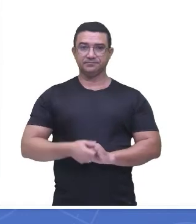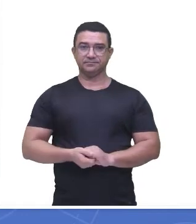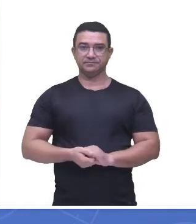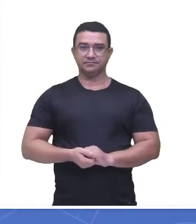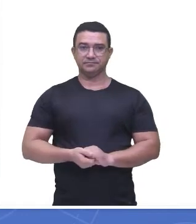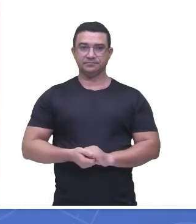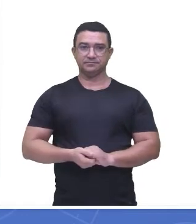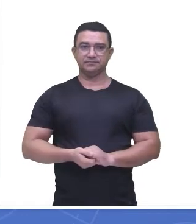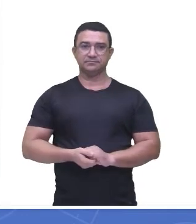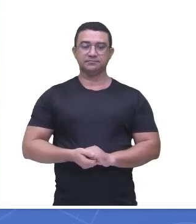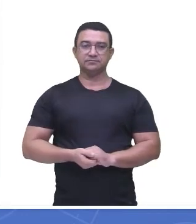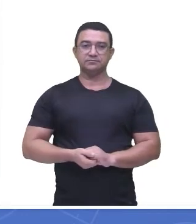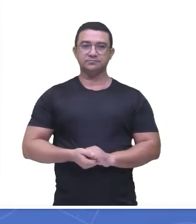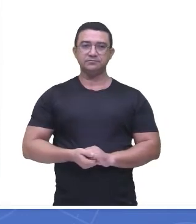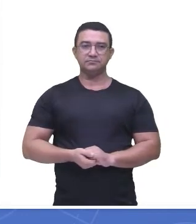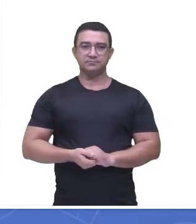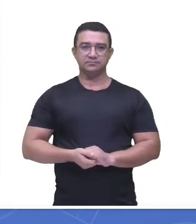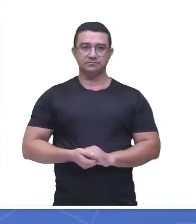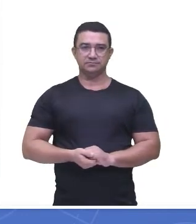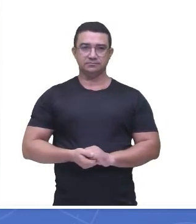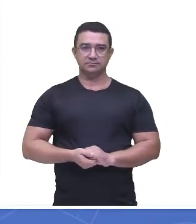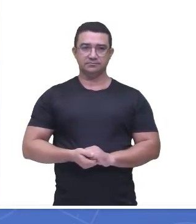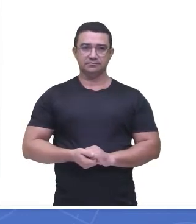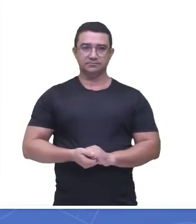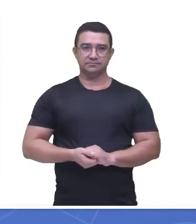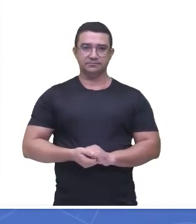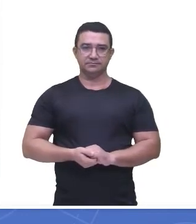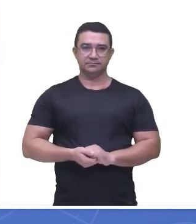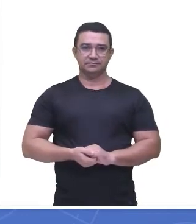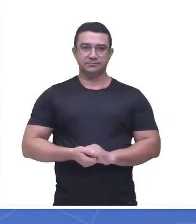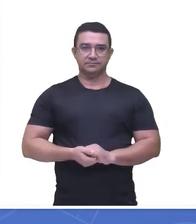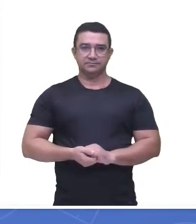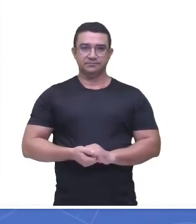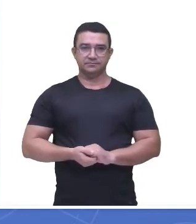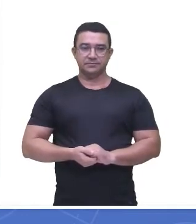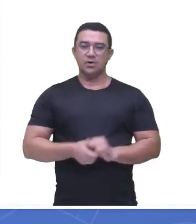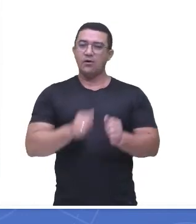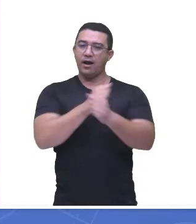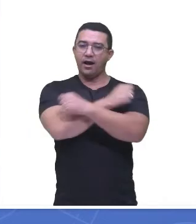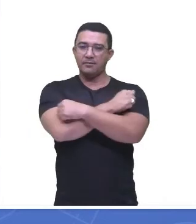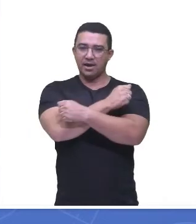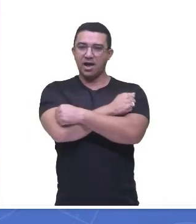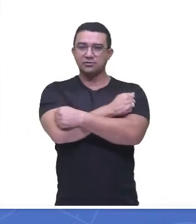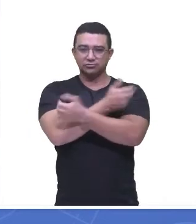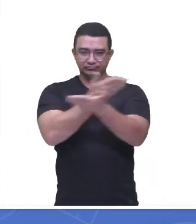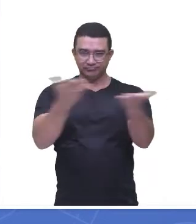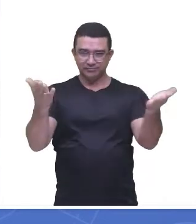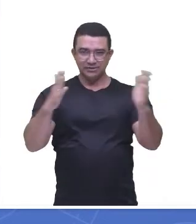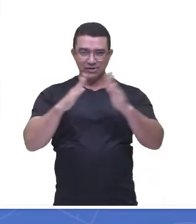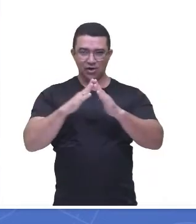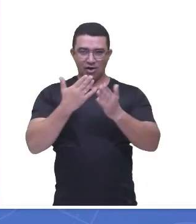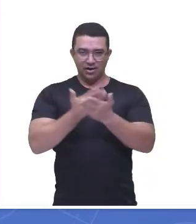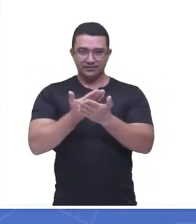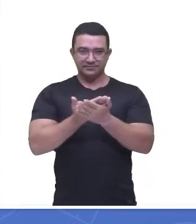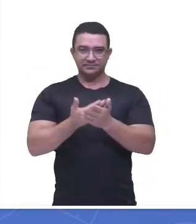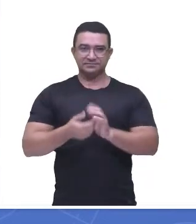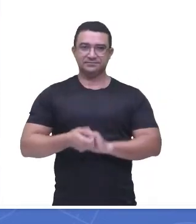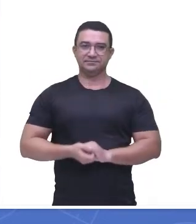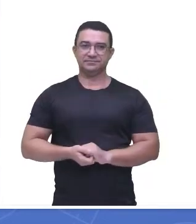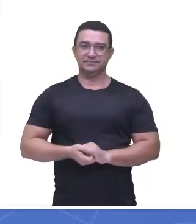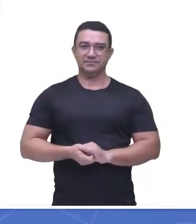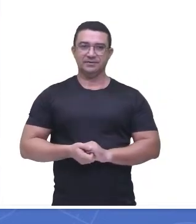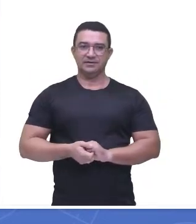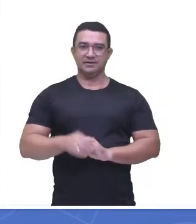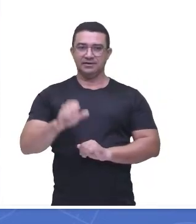formação naquela escola, também fica com a alternativa A. Abraço aí, Solon de Lucena. Mais alguém?